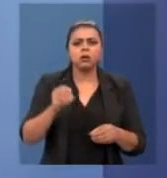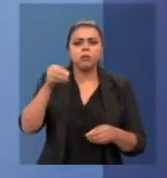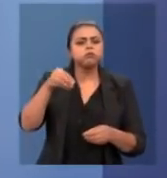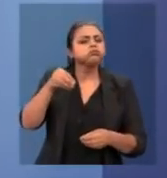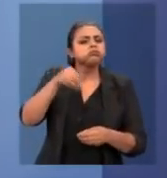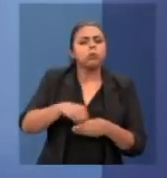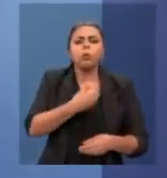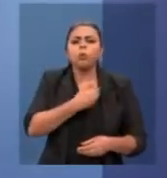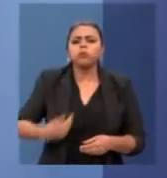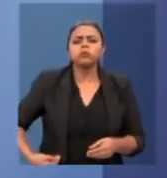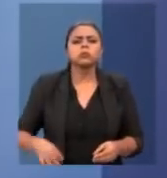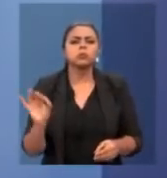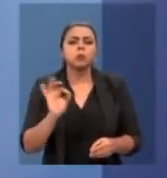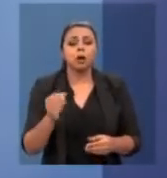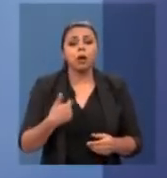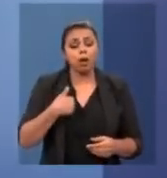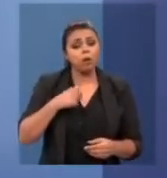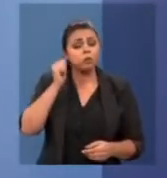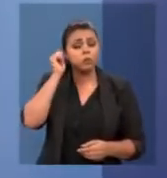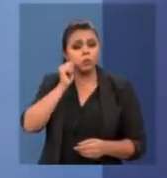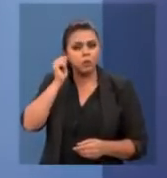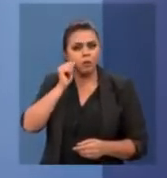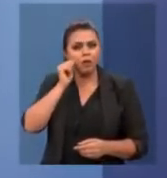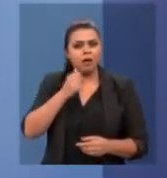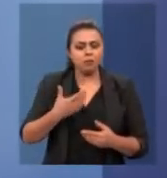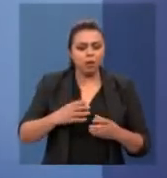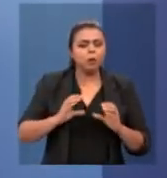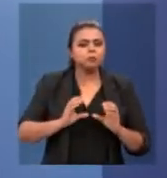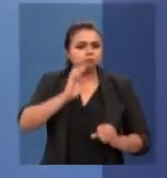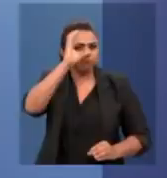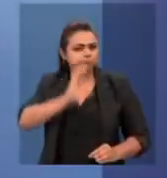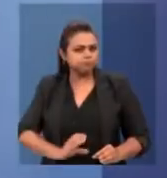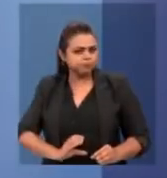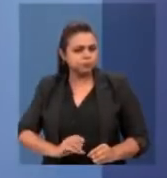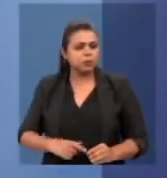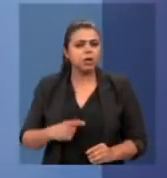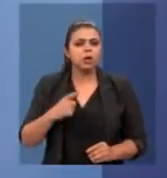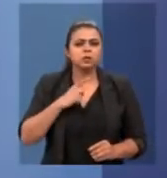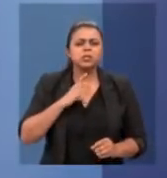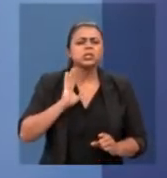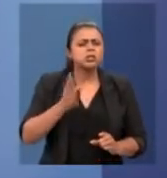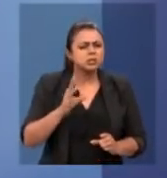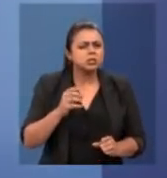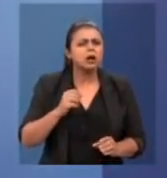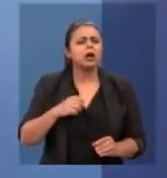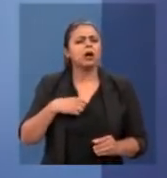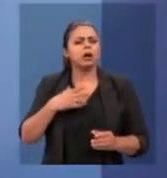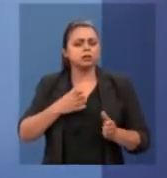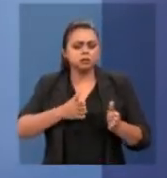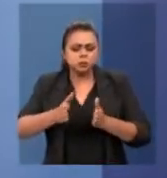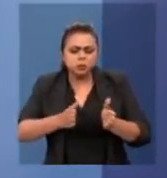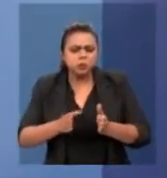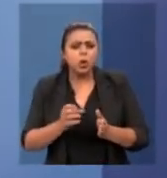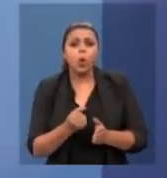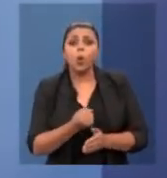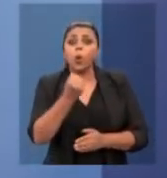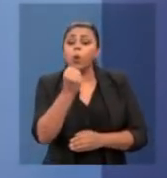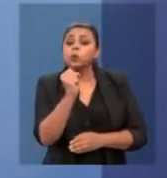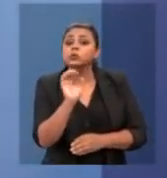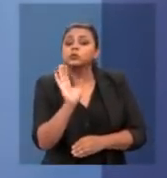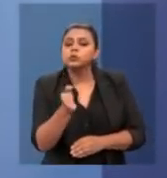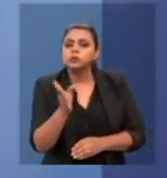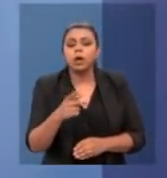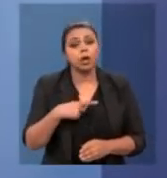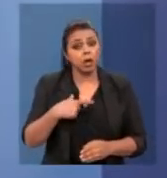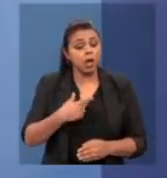essa tarefa eu quero dizer que sou uma mulher é uma cidadã uma política que já tem oito mandato que trago recurso considerado um dos